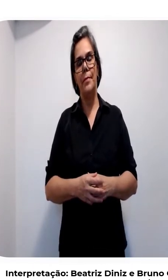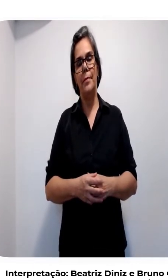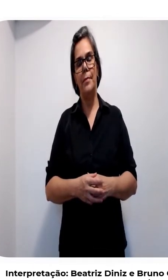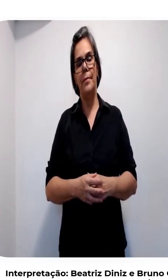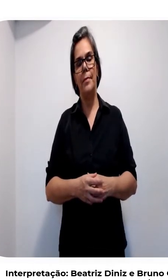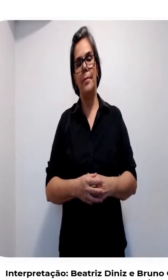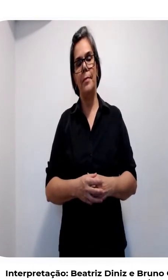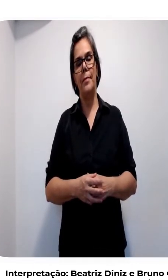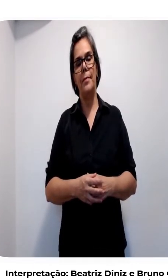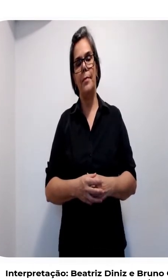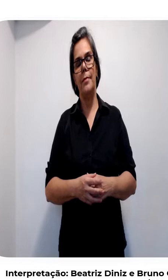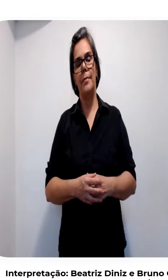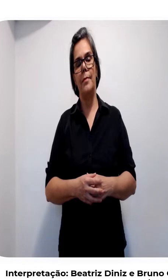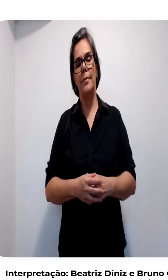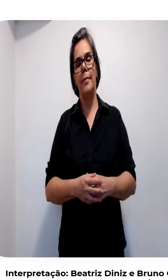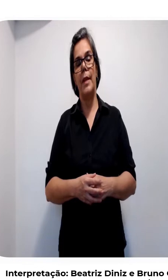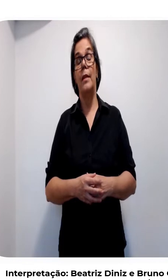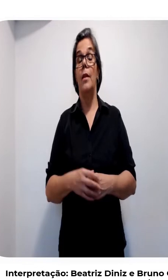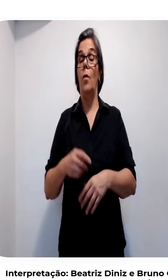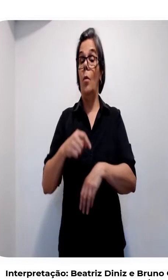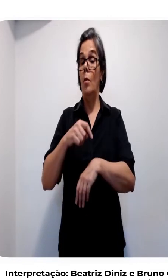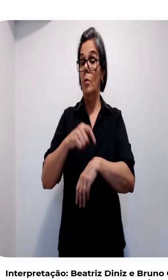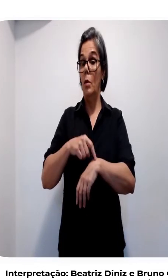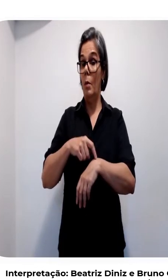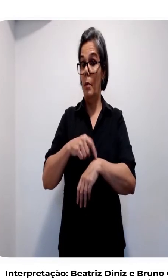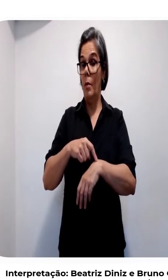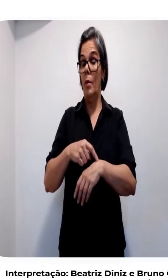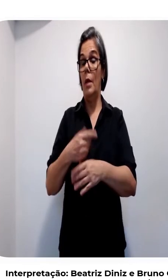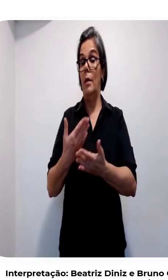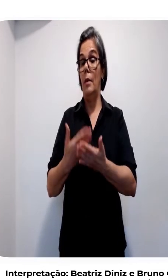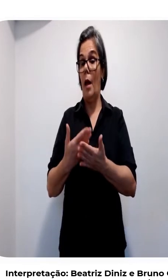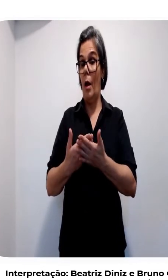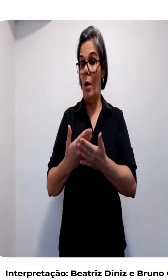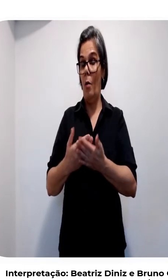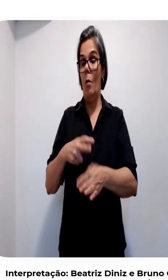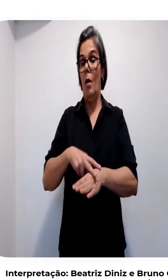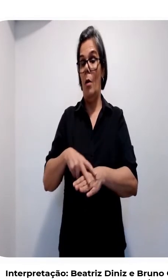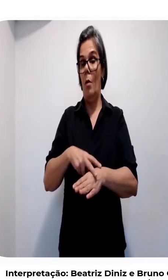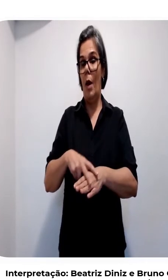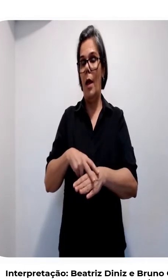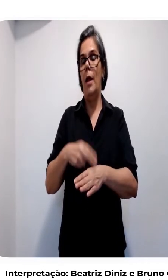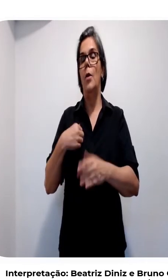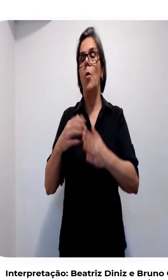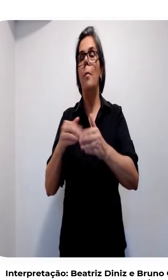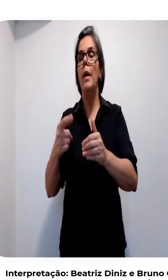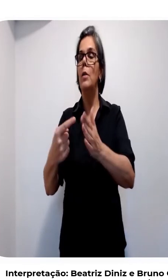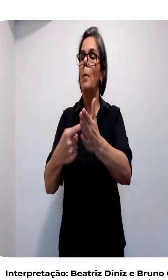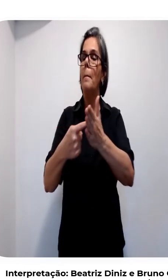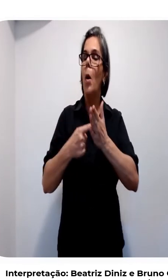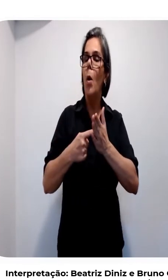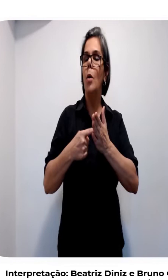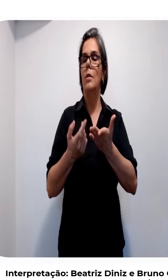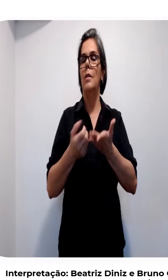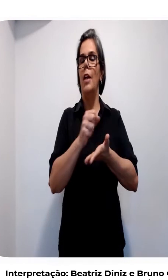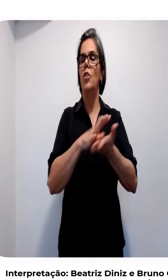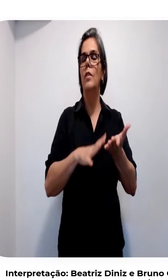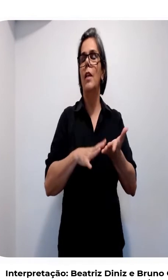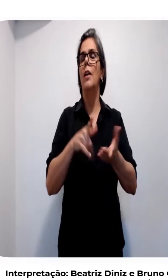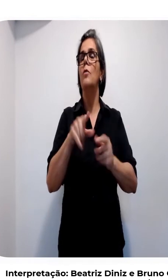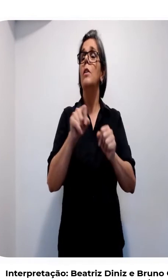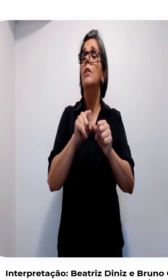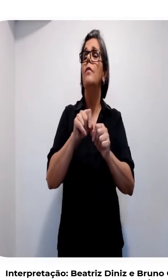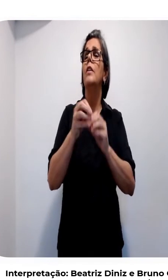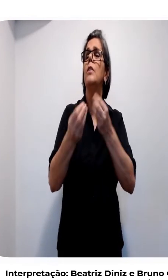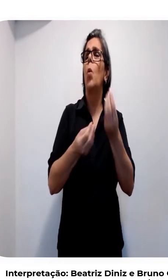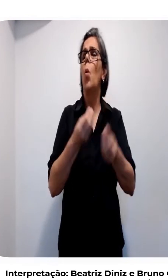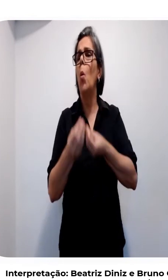E ao longo também da aula eu vou pedindo para eles mostrarem a atividade, como eles têm feito, e aí nisso eu já